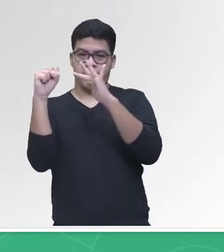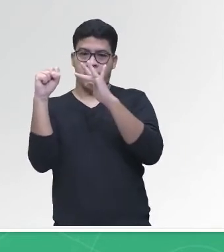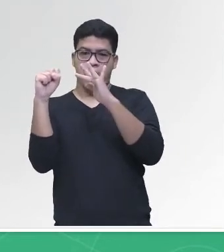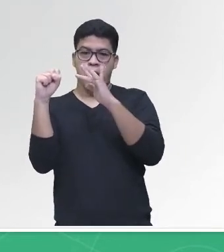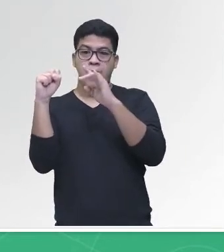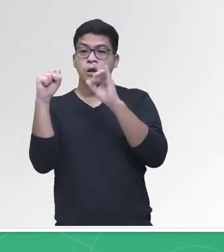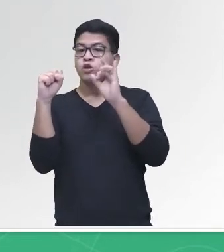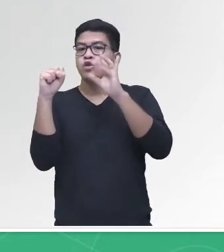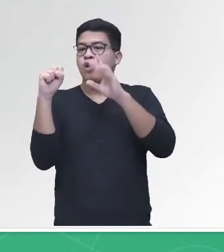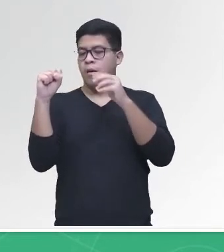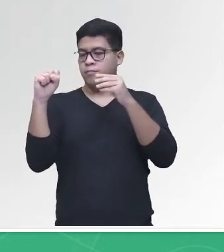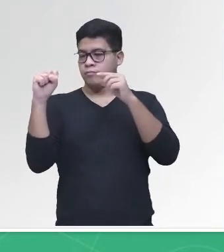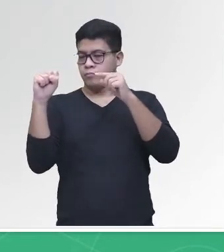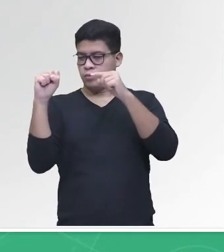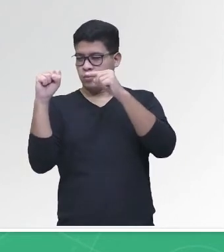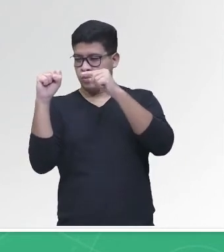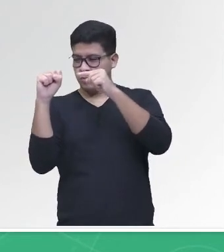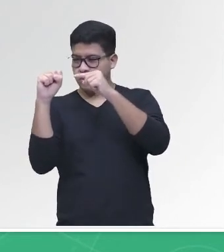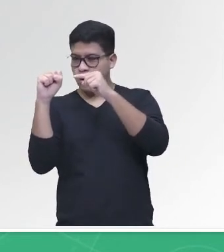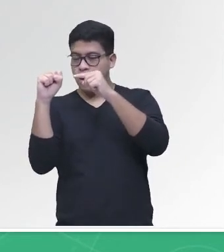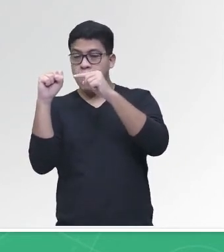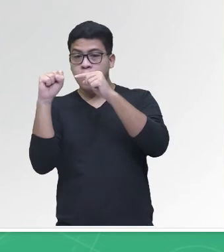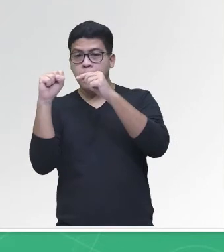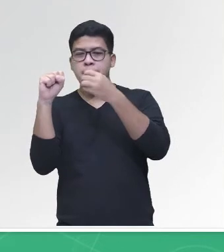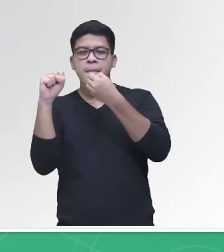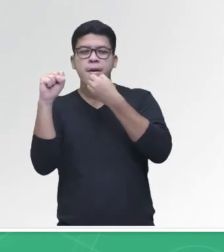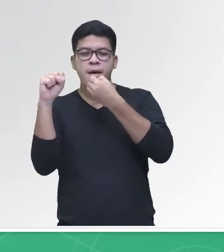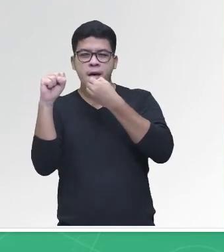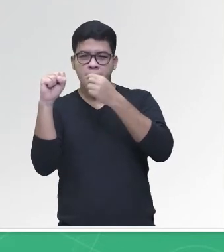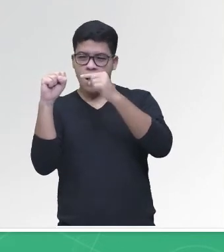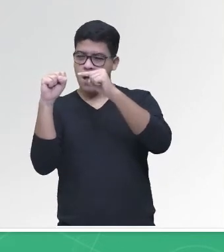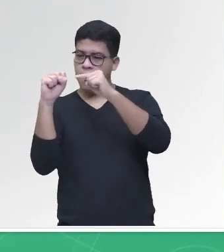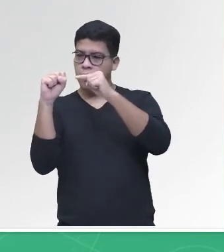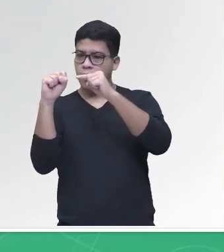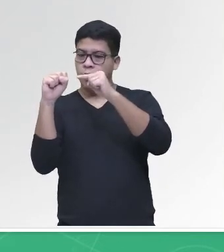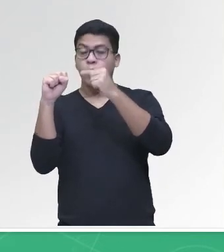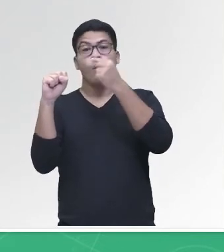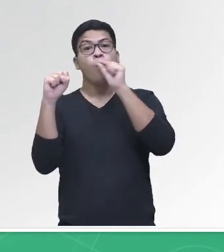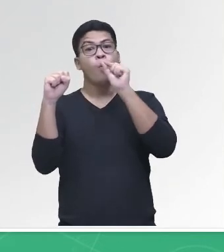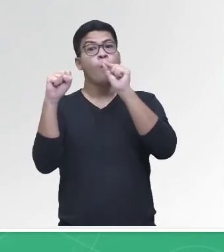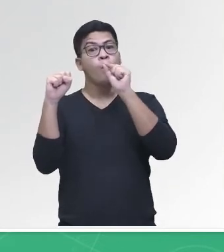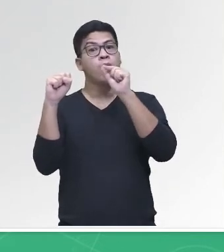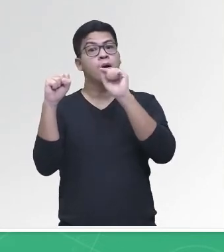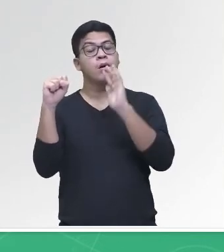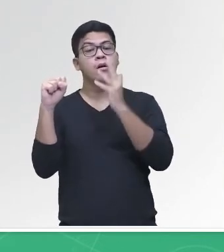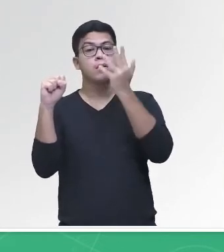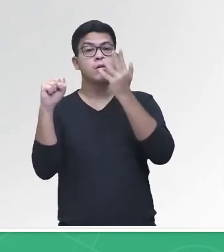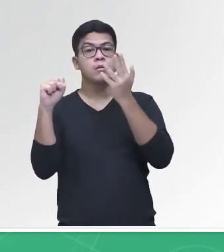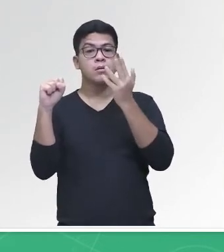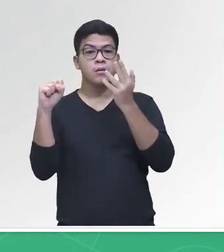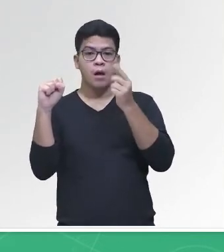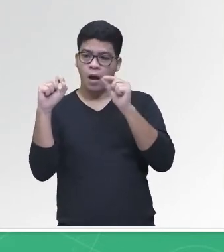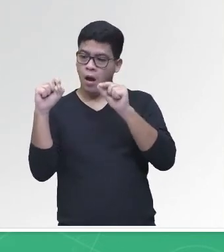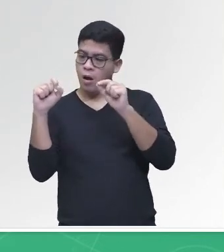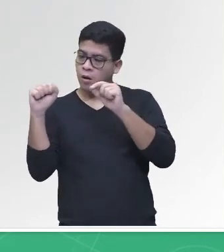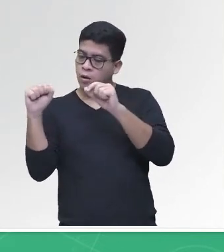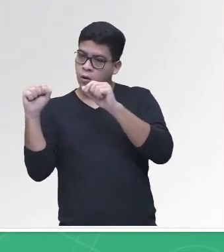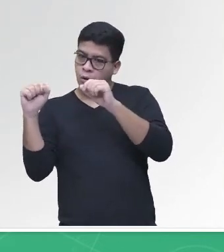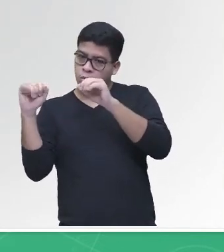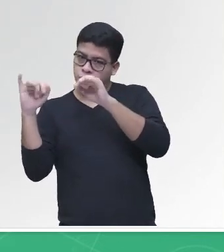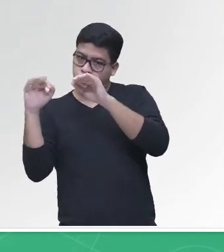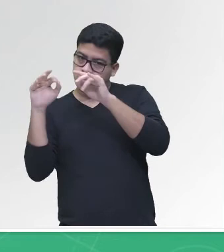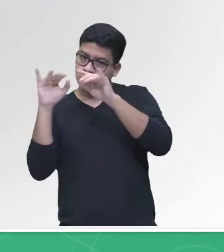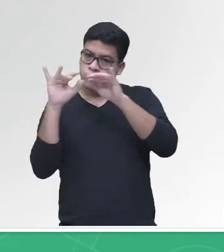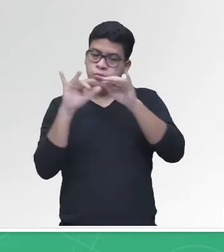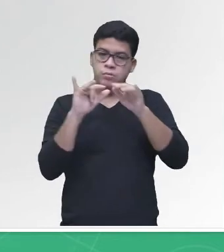um fogão, lá tem um fio verde. Aí você pensa que é de enfeite? Claro que não. Ali é o aterramento. Para